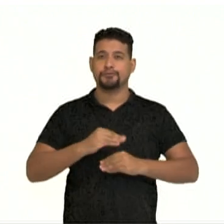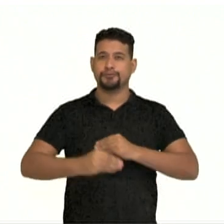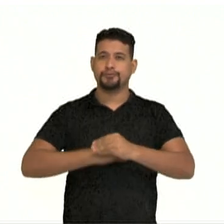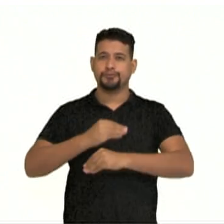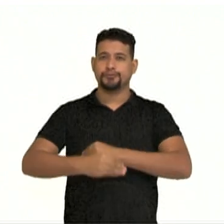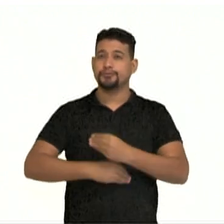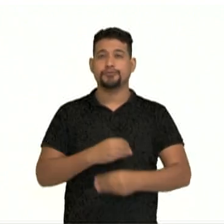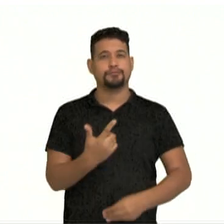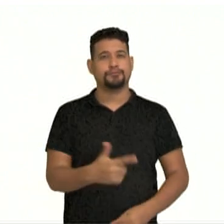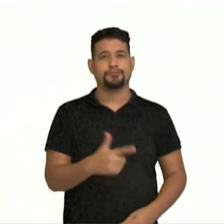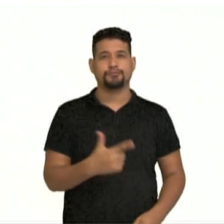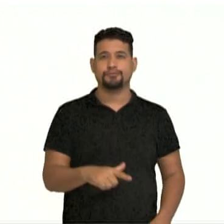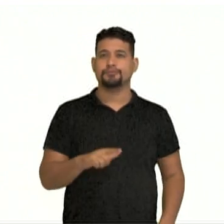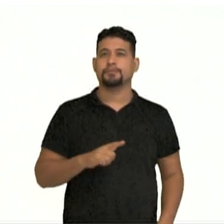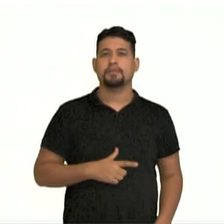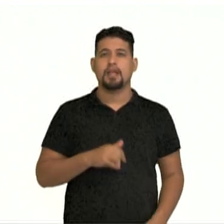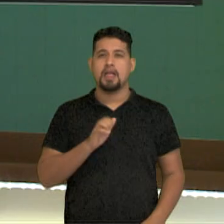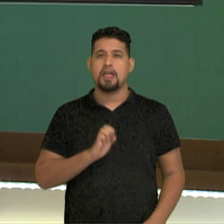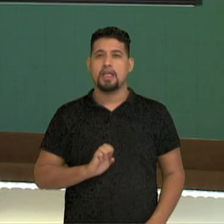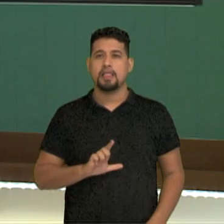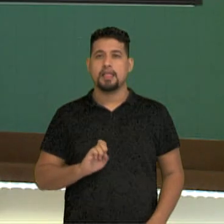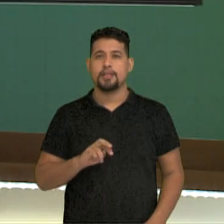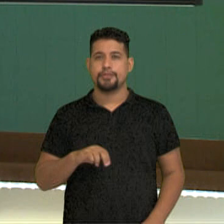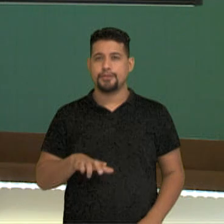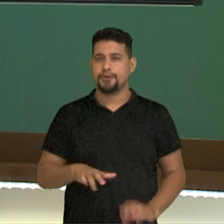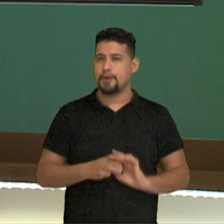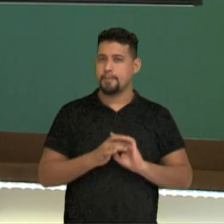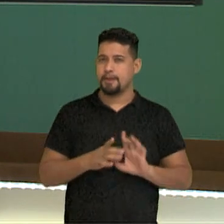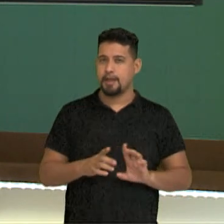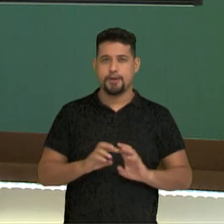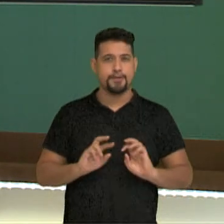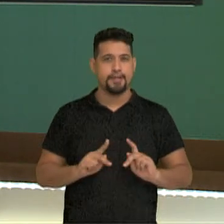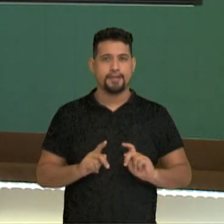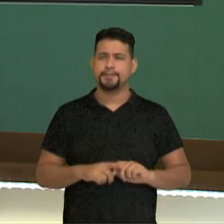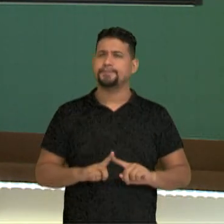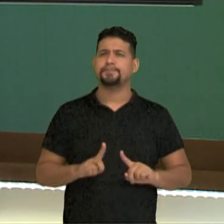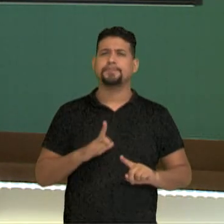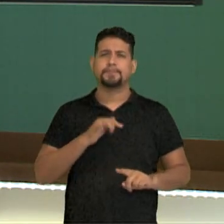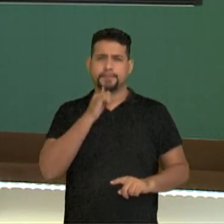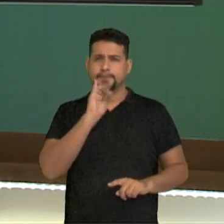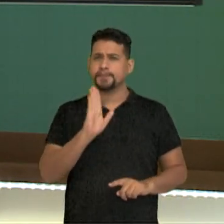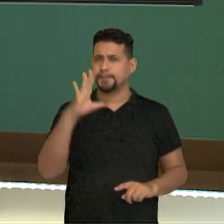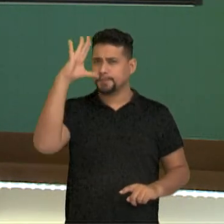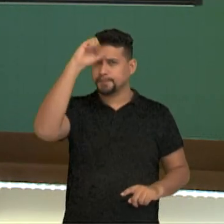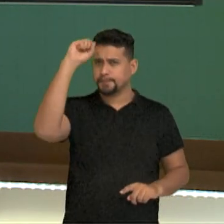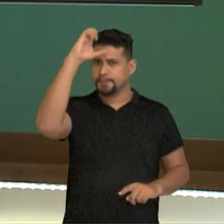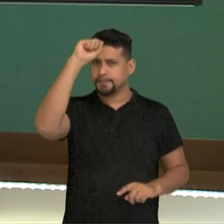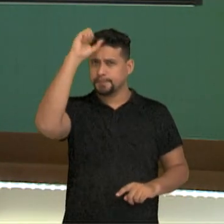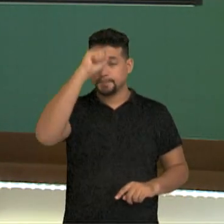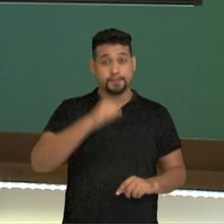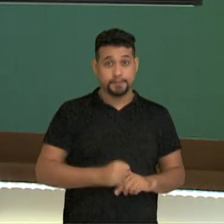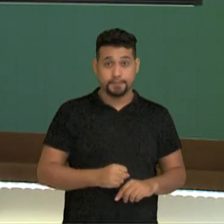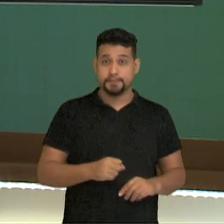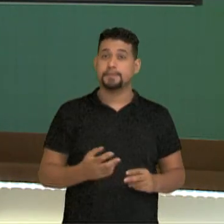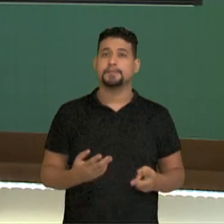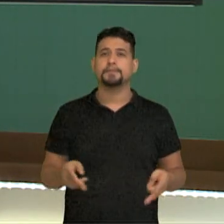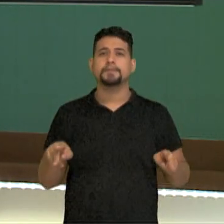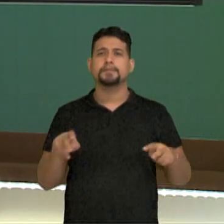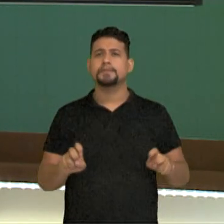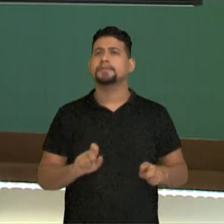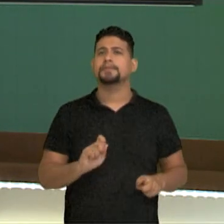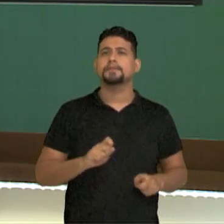não possui elétrons com liberdade de movimento. Bacana? Se você pegou essa parte, ainda sobre